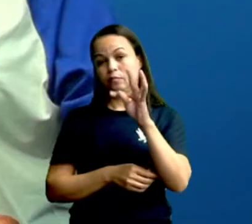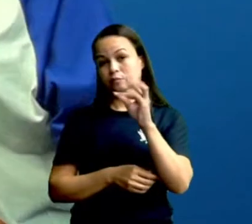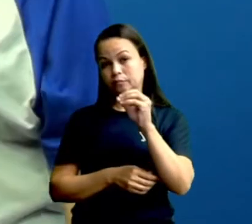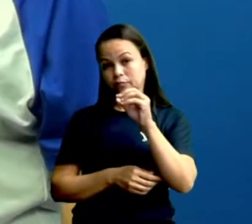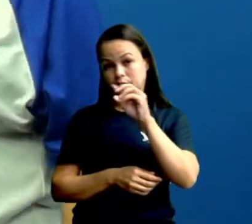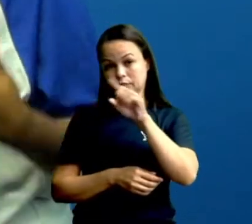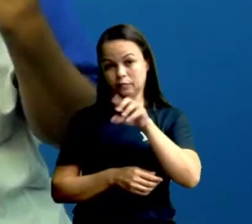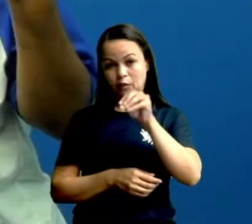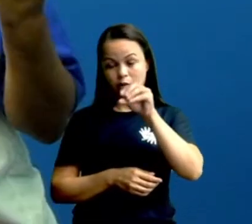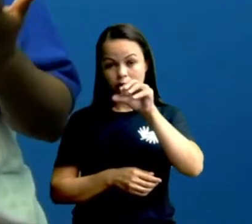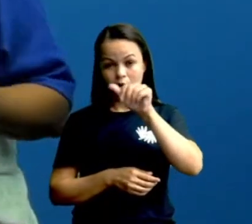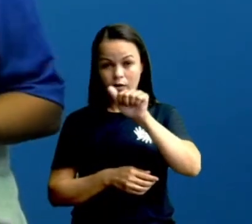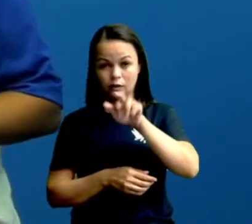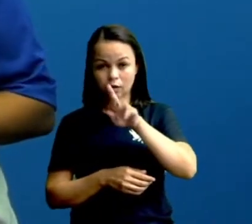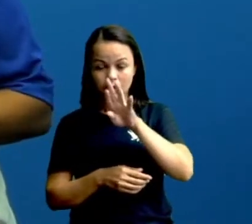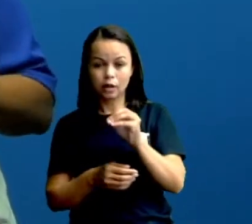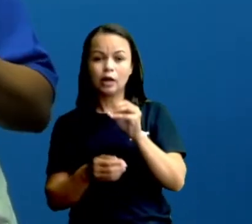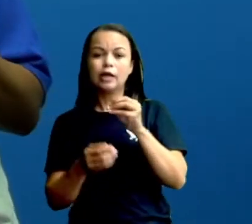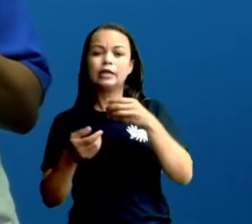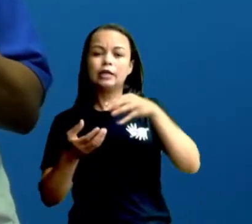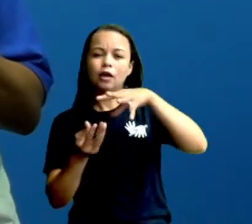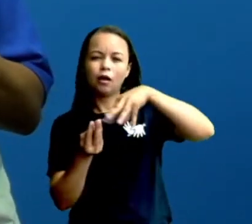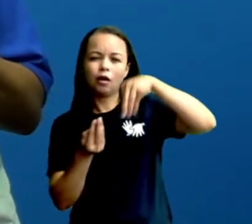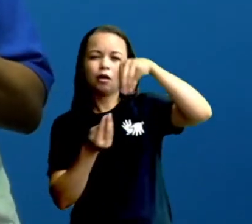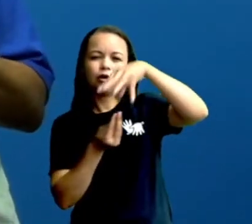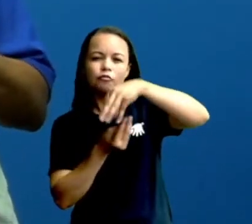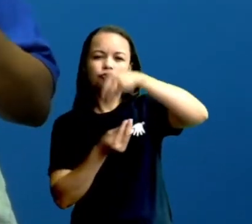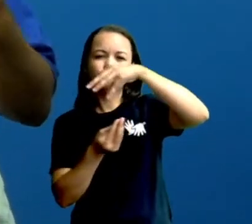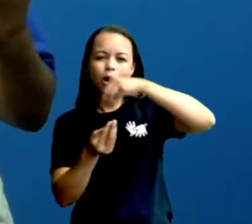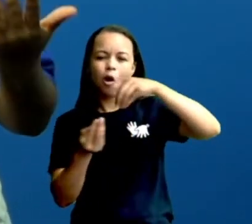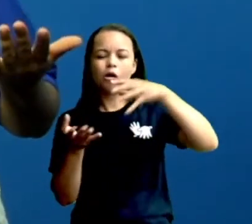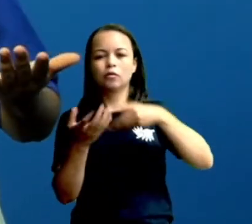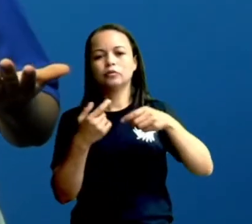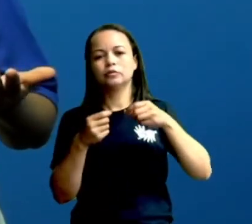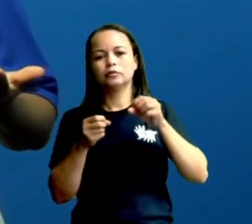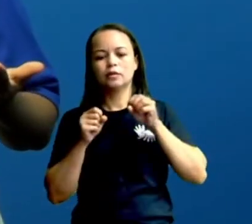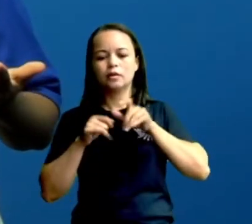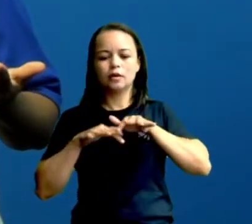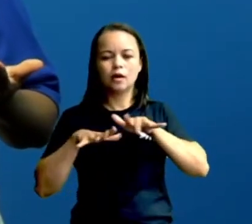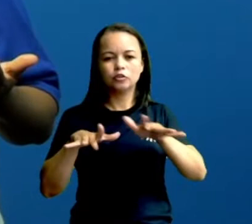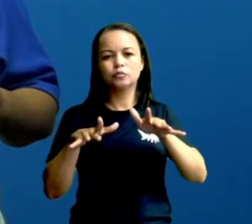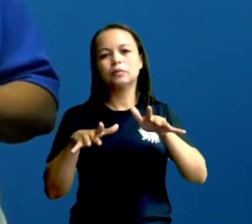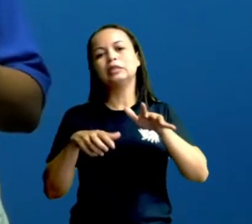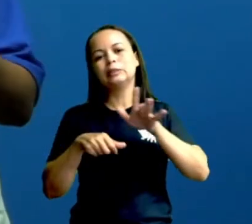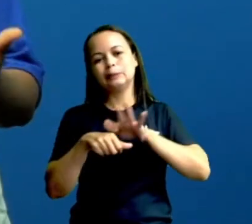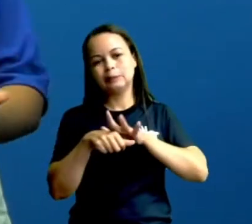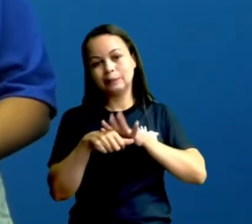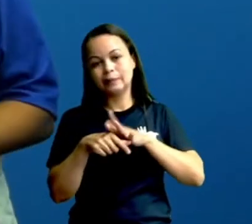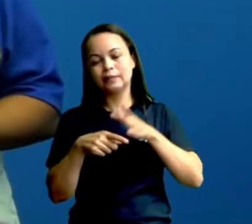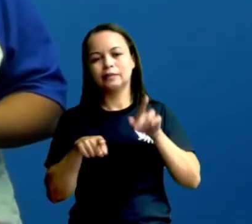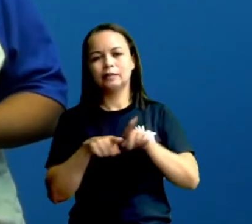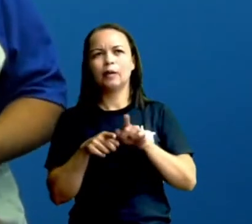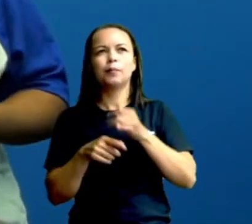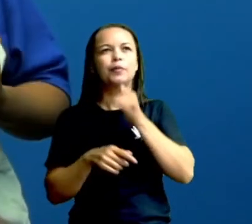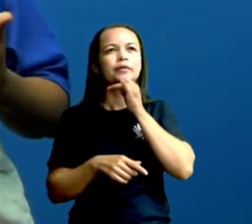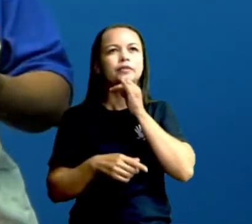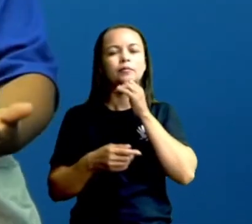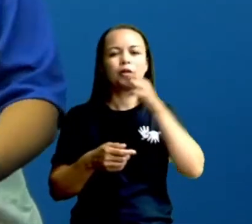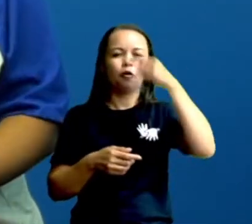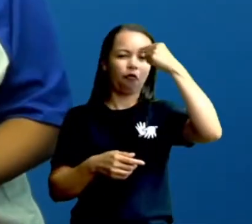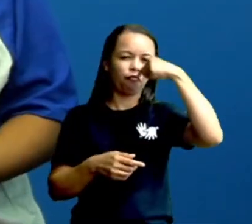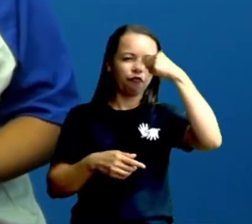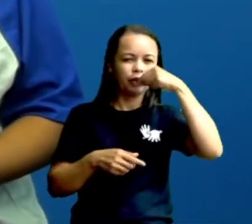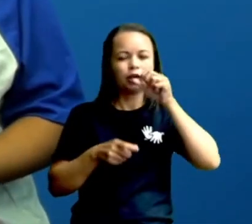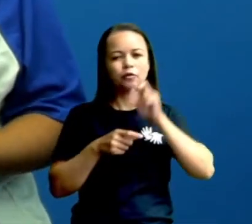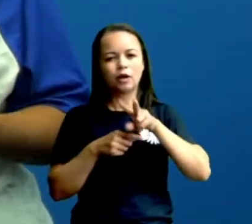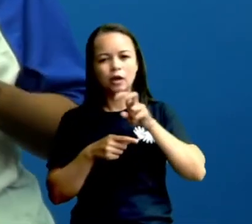bactérias, os vírus, os fungos, os protozoários, eles transmitam doenças, Por exemplo, temos o vírus da gripe, o